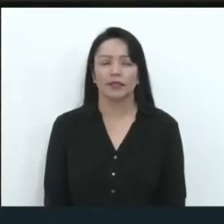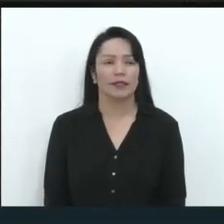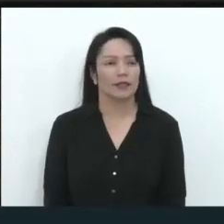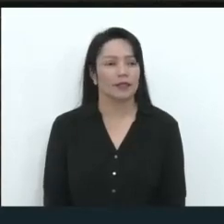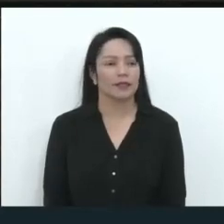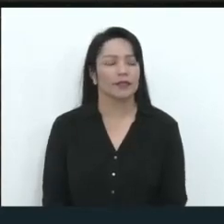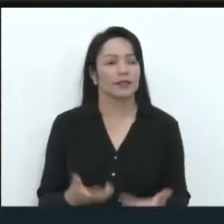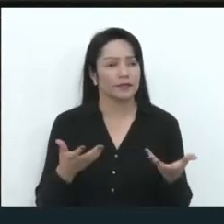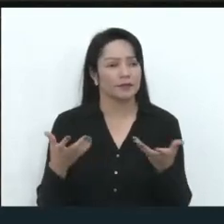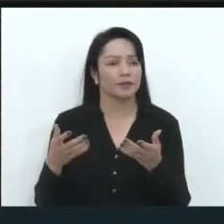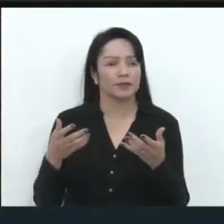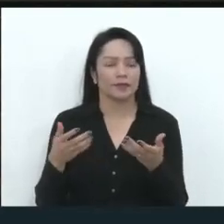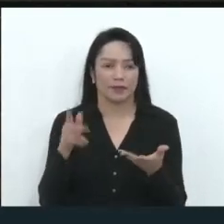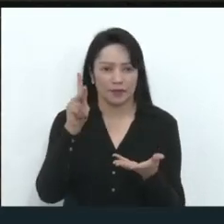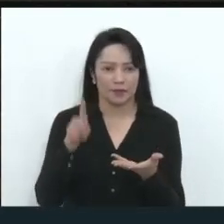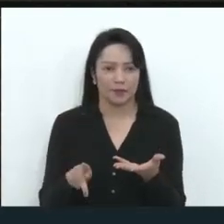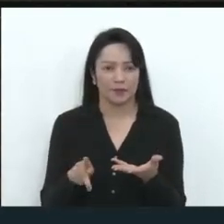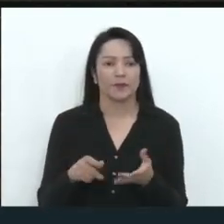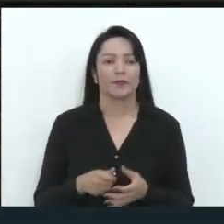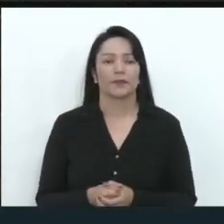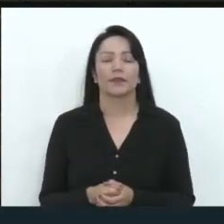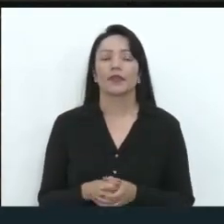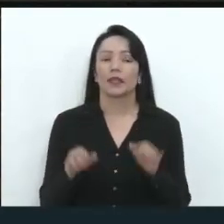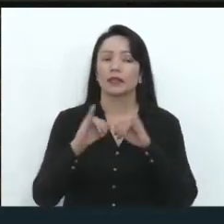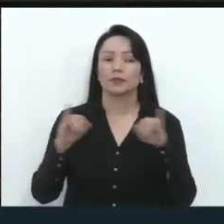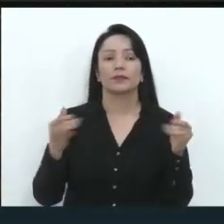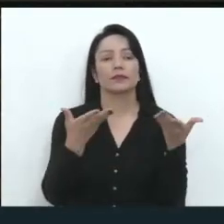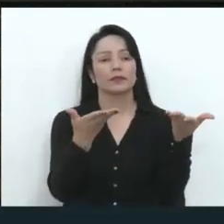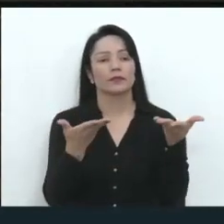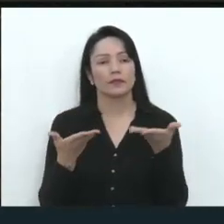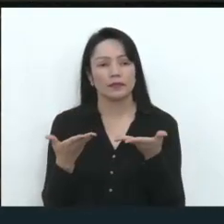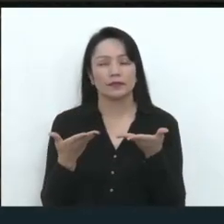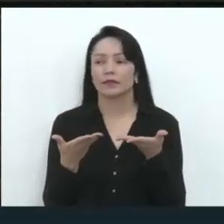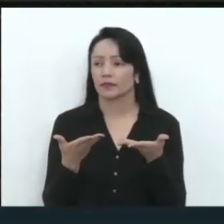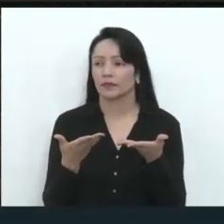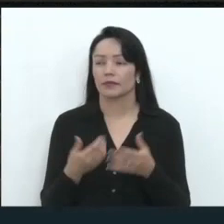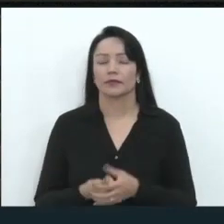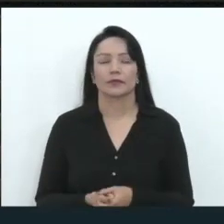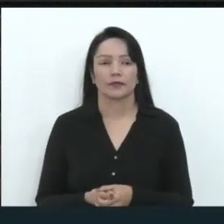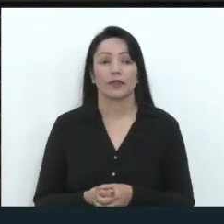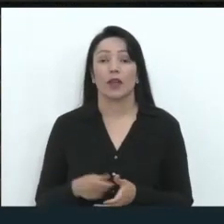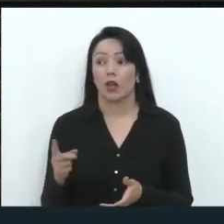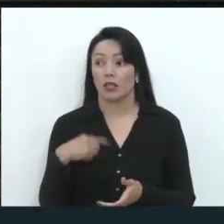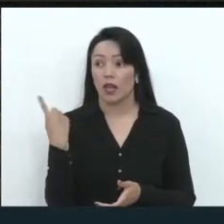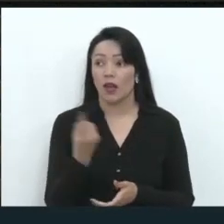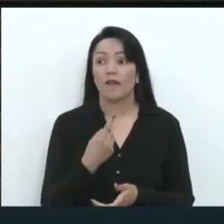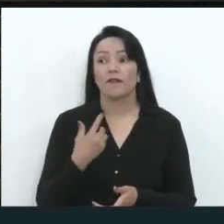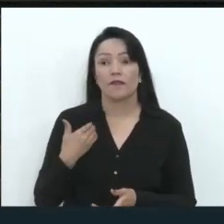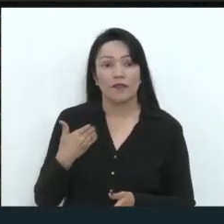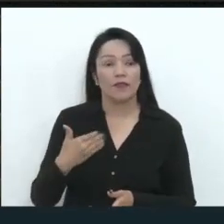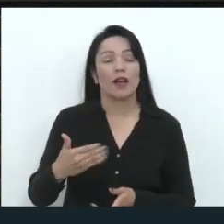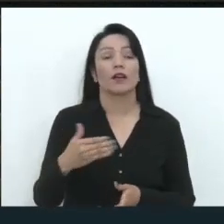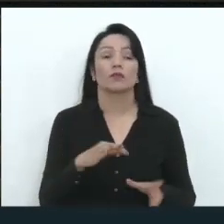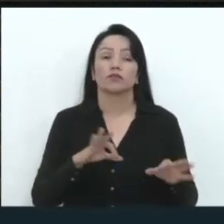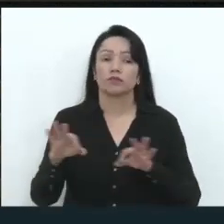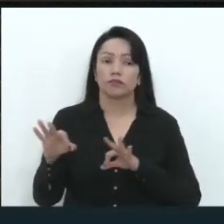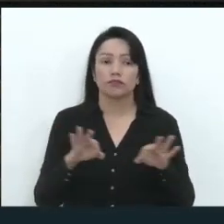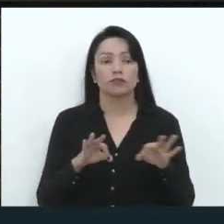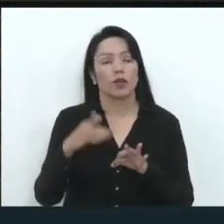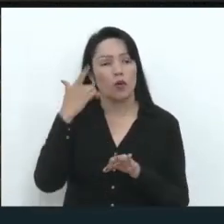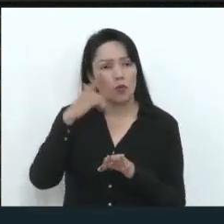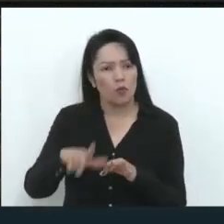Gostaria aqui, senhor presidente, de reforçar o convite que nós estaremos realizando mais uma edição,